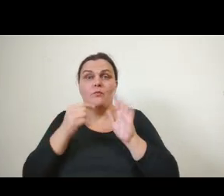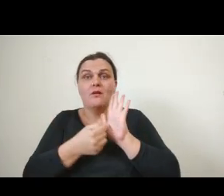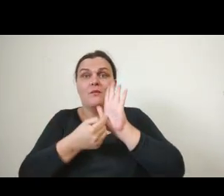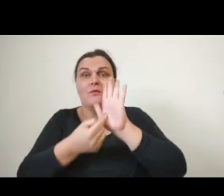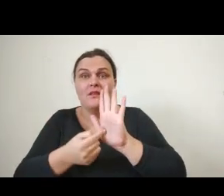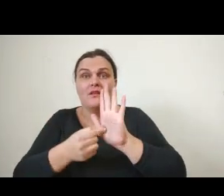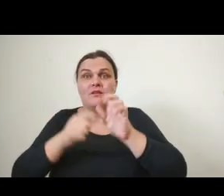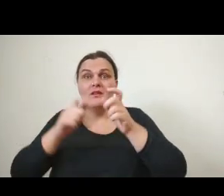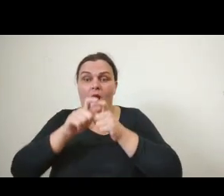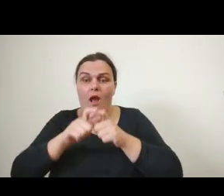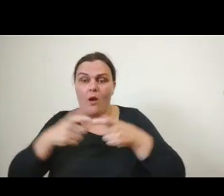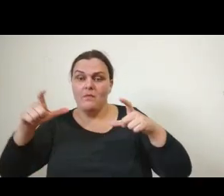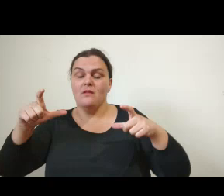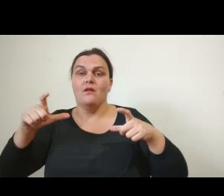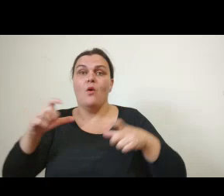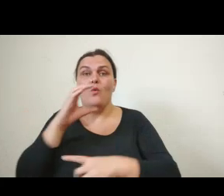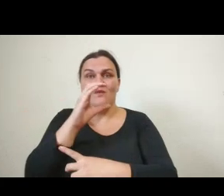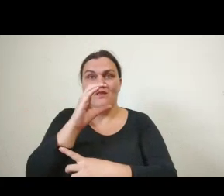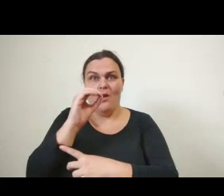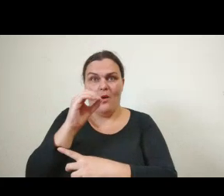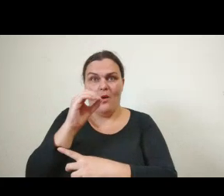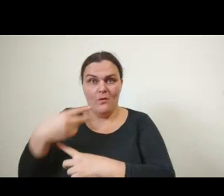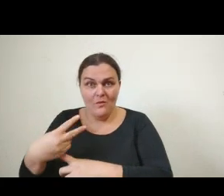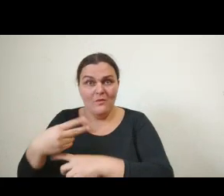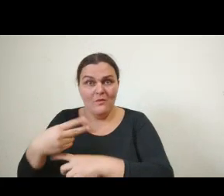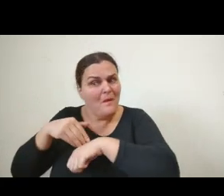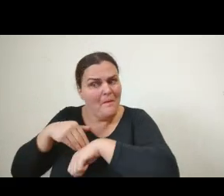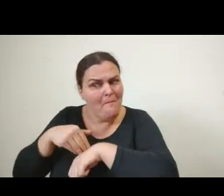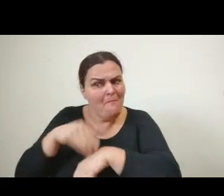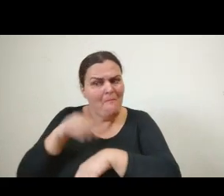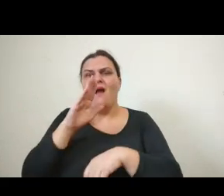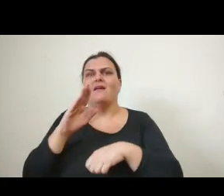CO2, né? Dióxido de carbono na atmosfera.